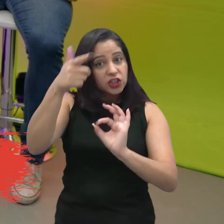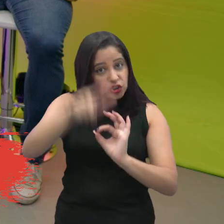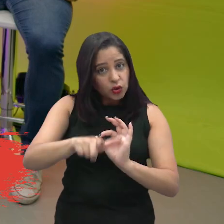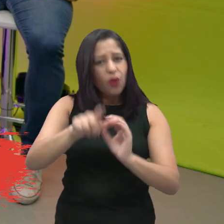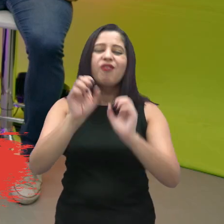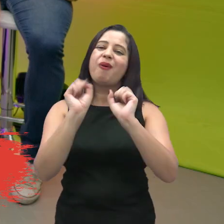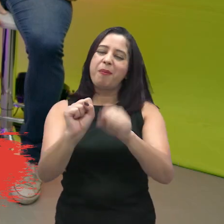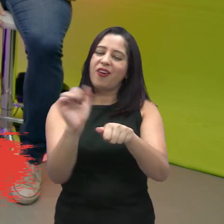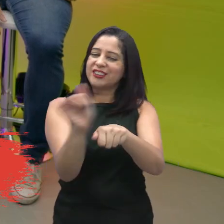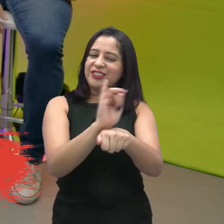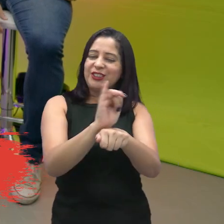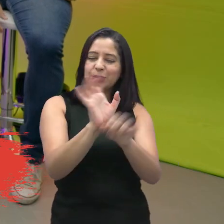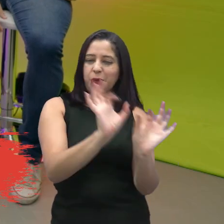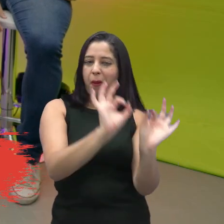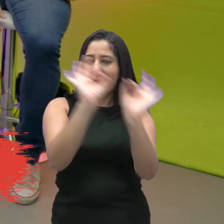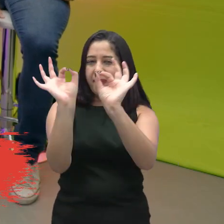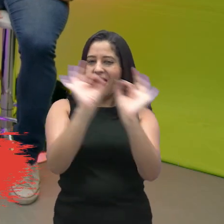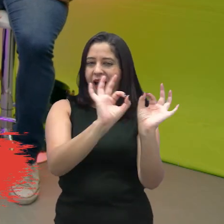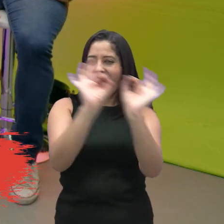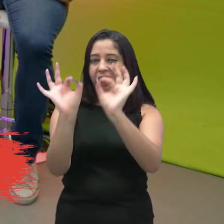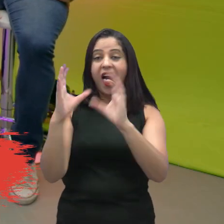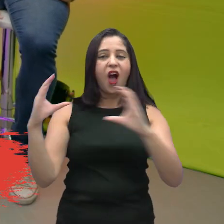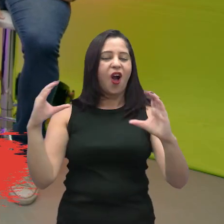que faz, né? Corre pro nosso YouTube,